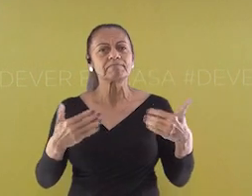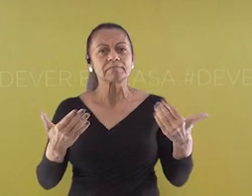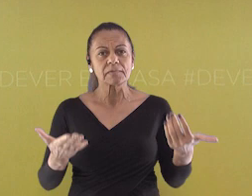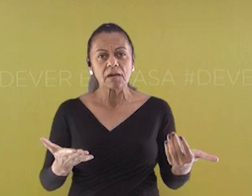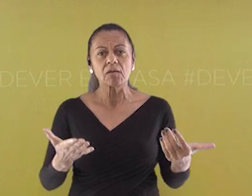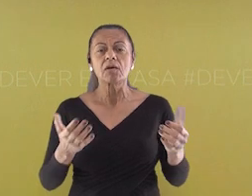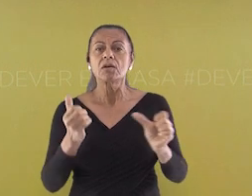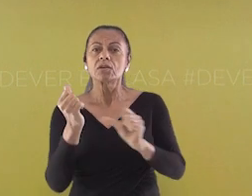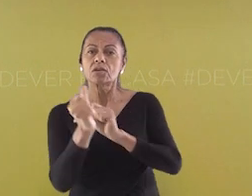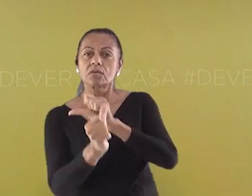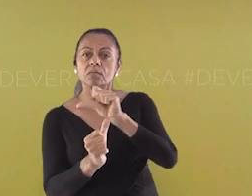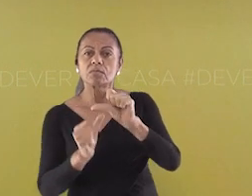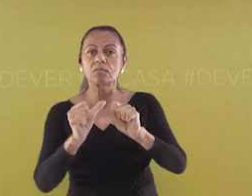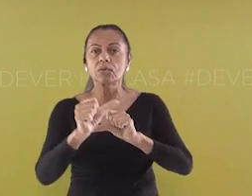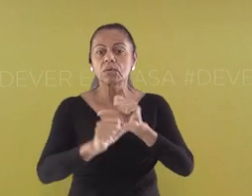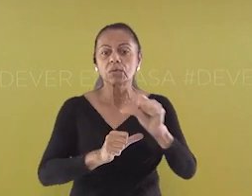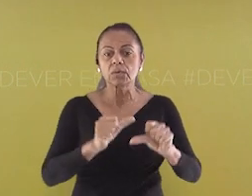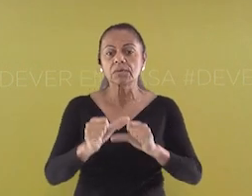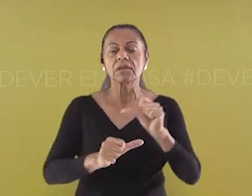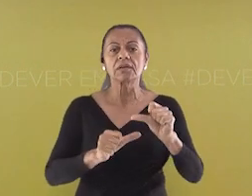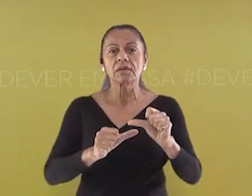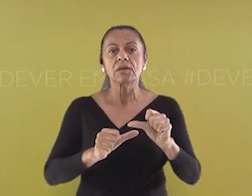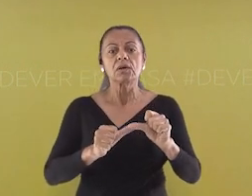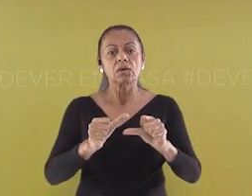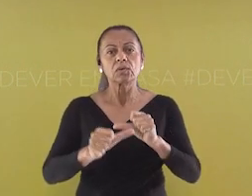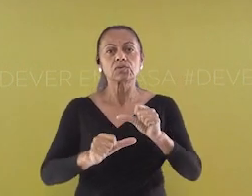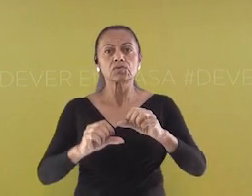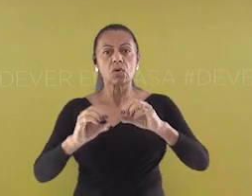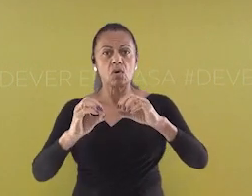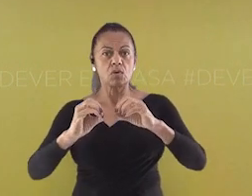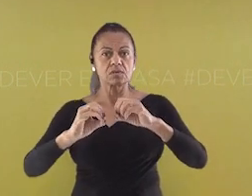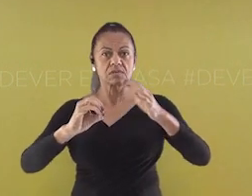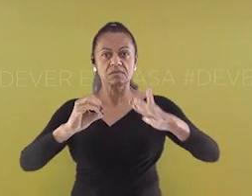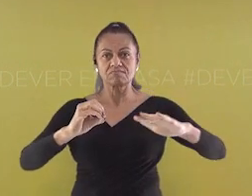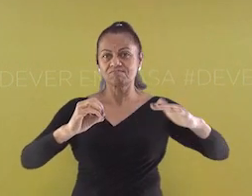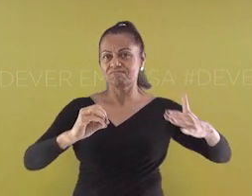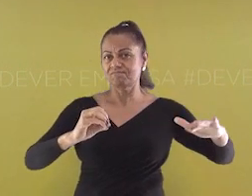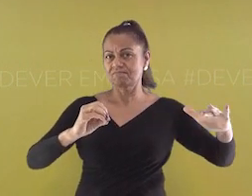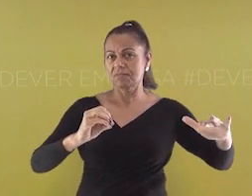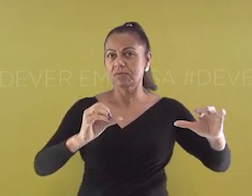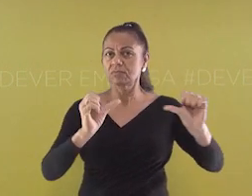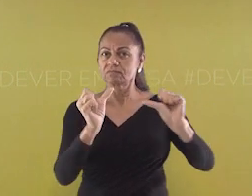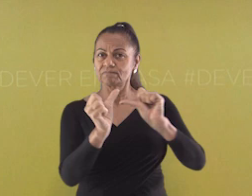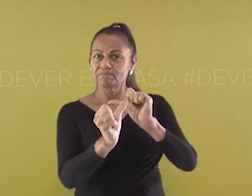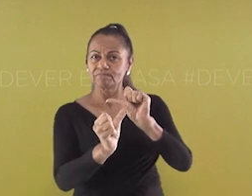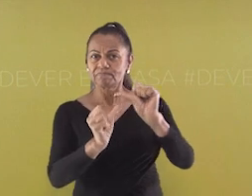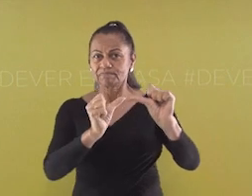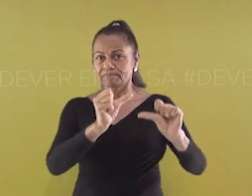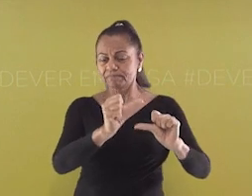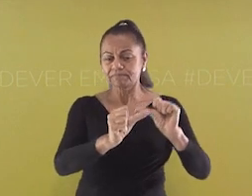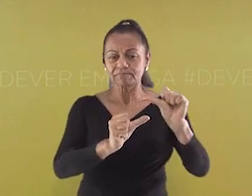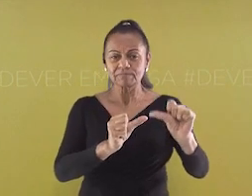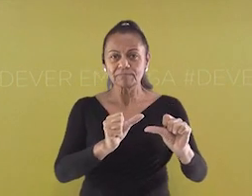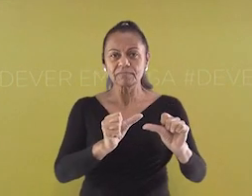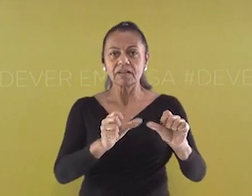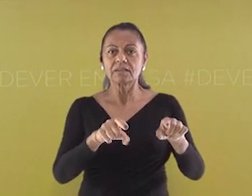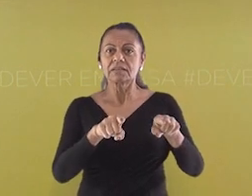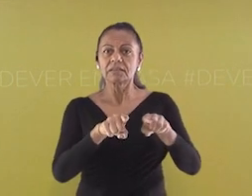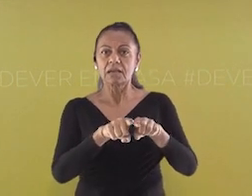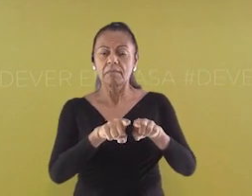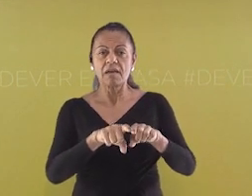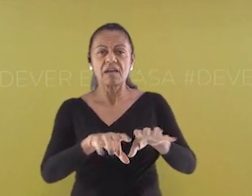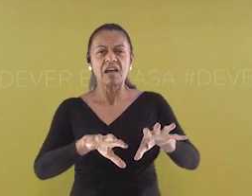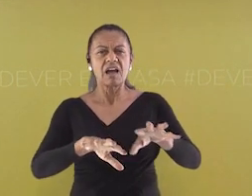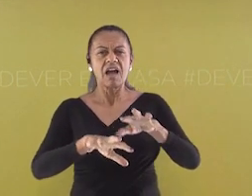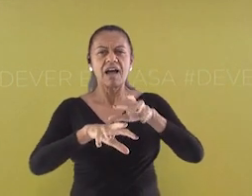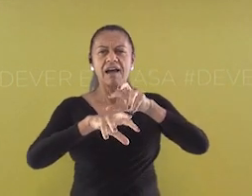poluentes na atmosfera e, assim, altera também a composição dos oceanos. Logo, a